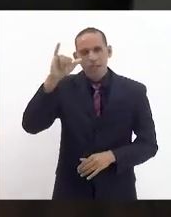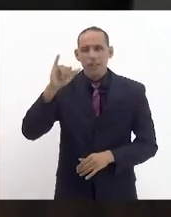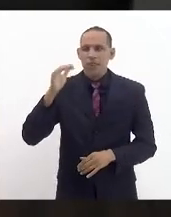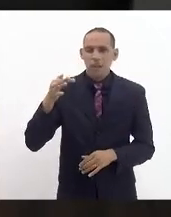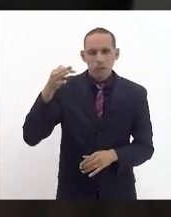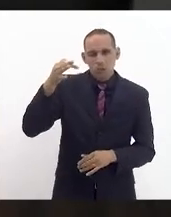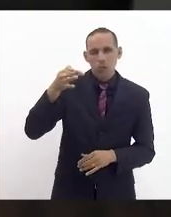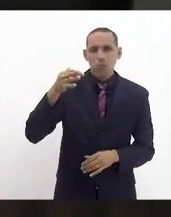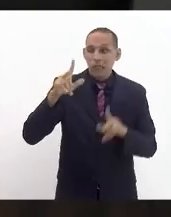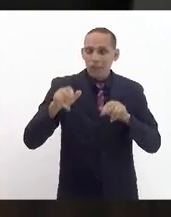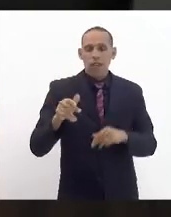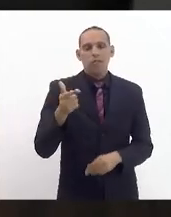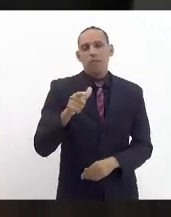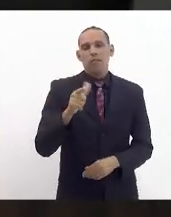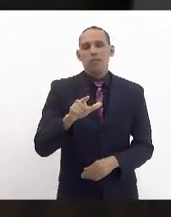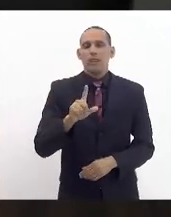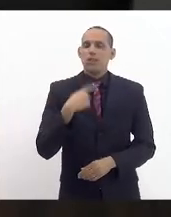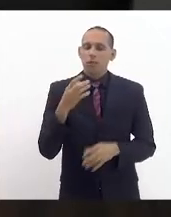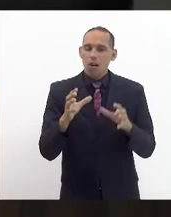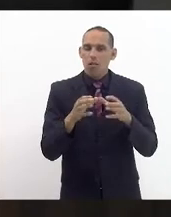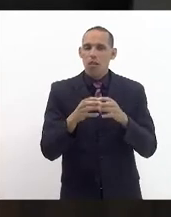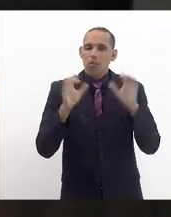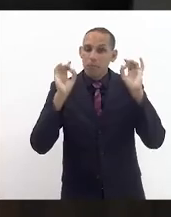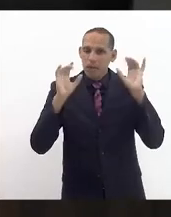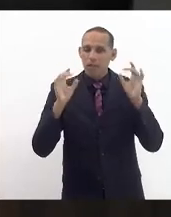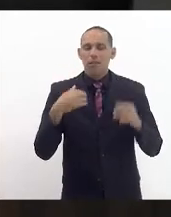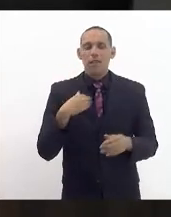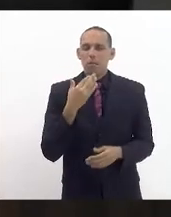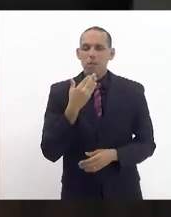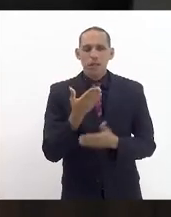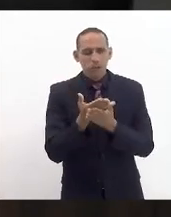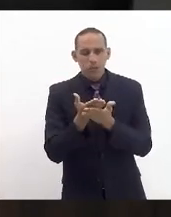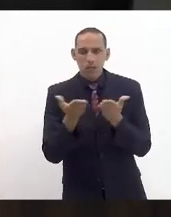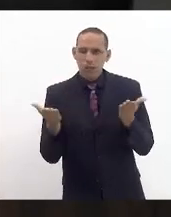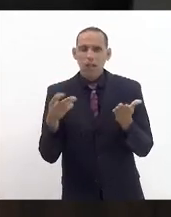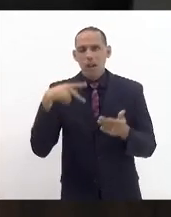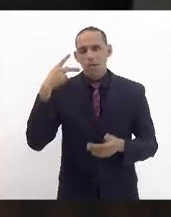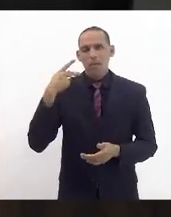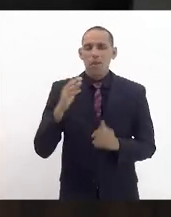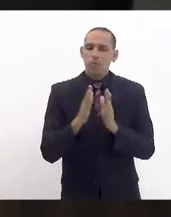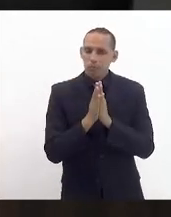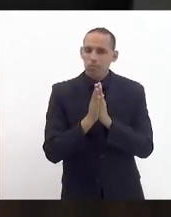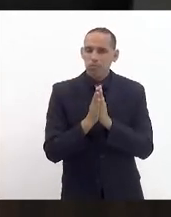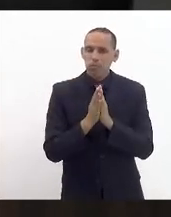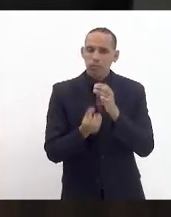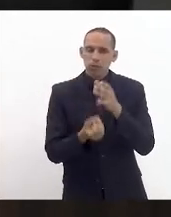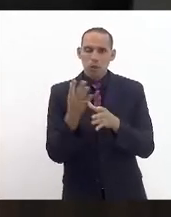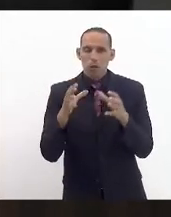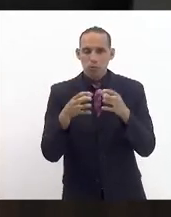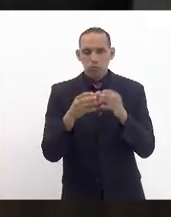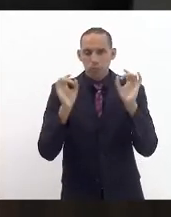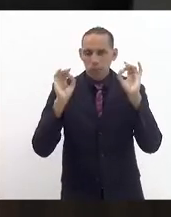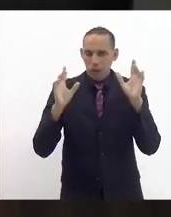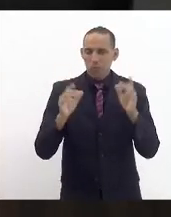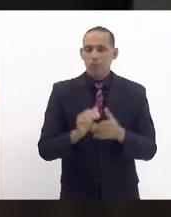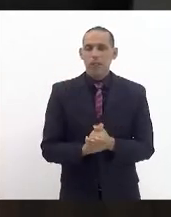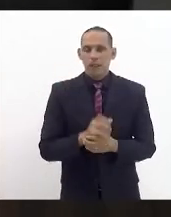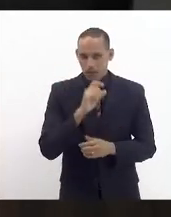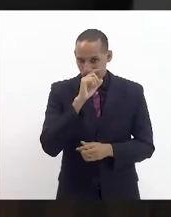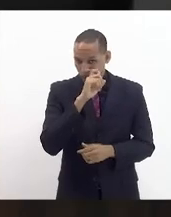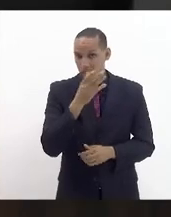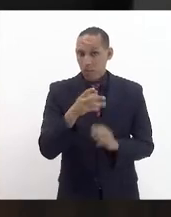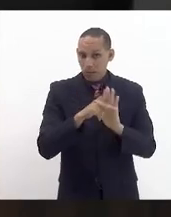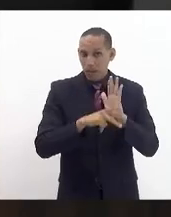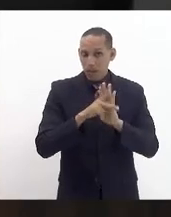futuro. Então, vamos constituir uma comissão, estou pedindo aqui aos senhores parlamentares que possam constituir uma comissão especial. Em relação ao projeto de